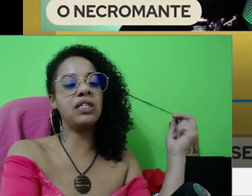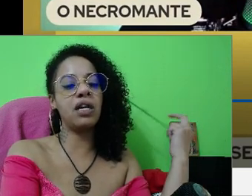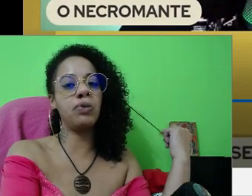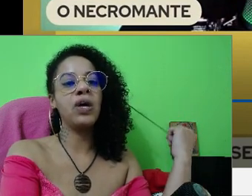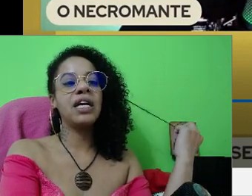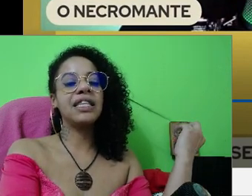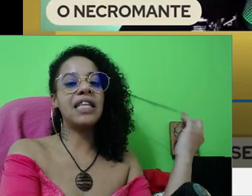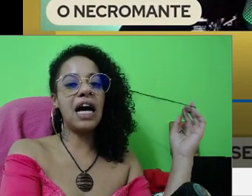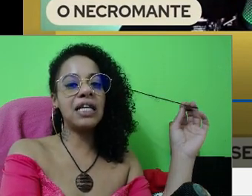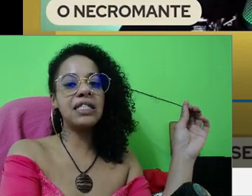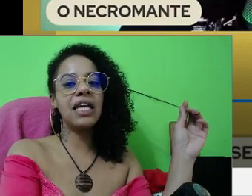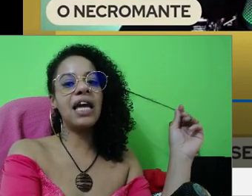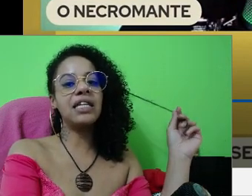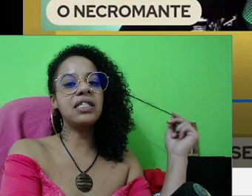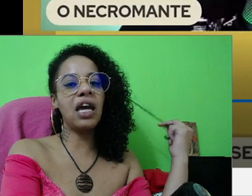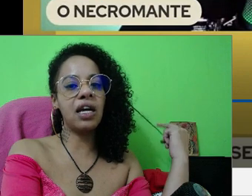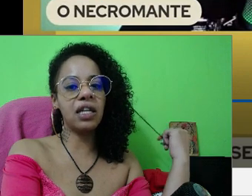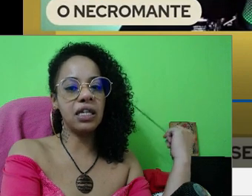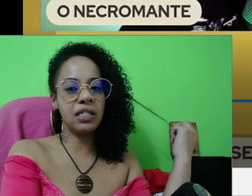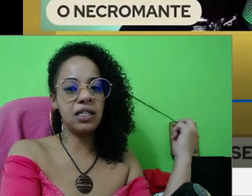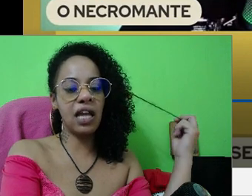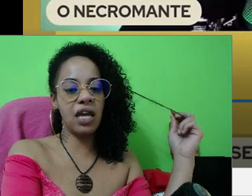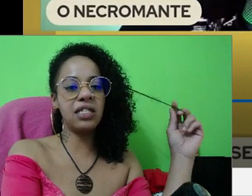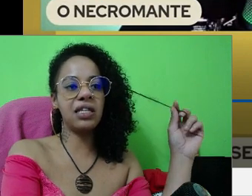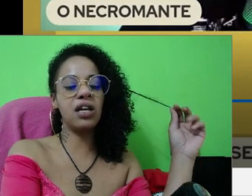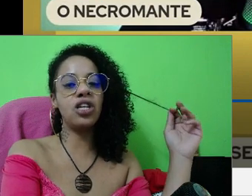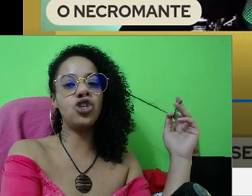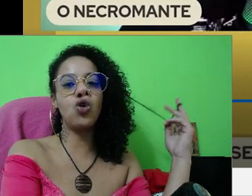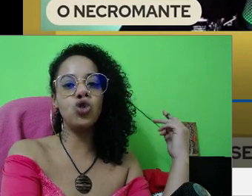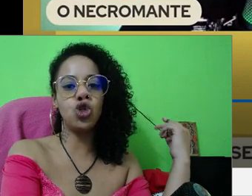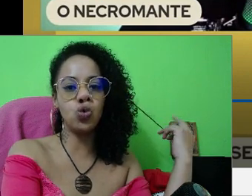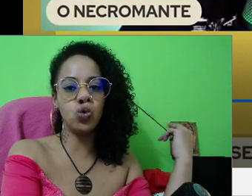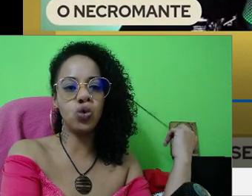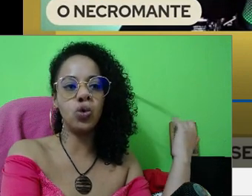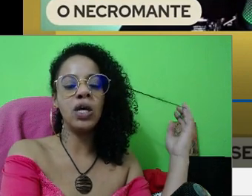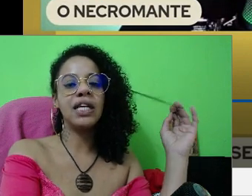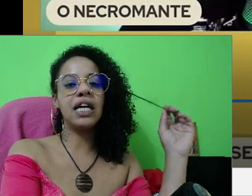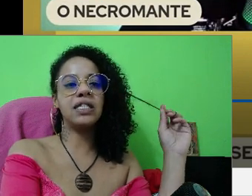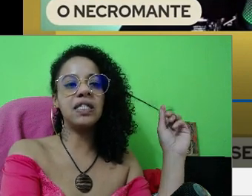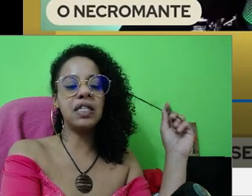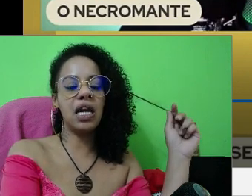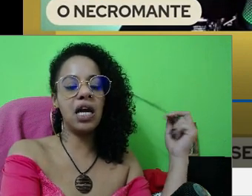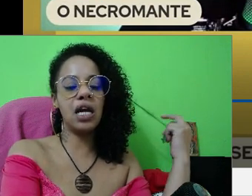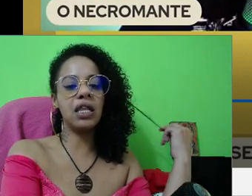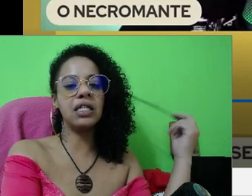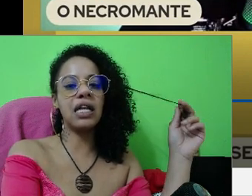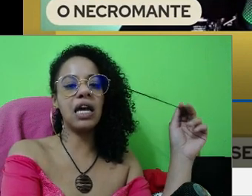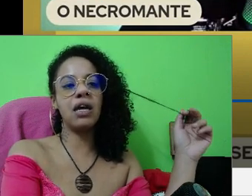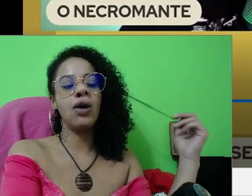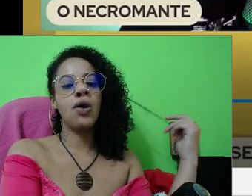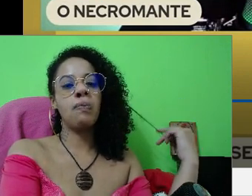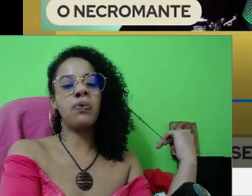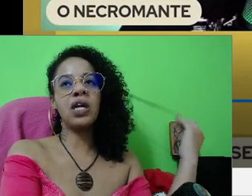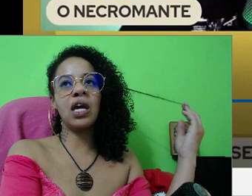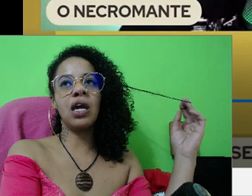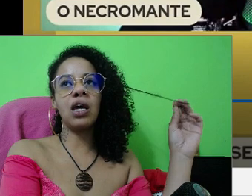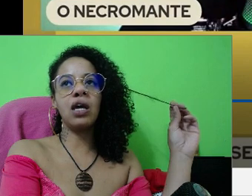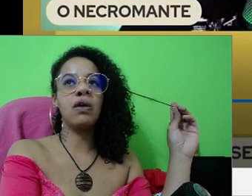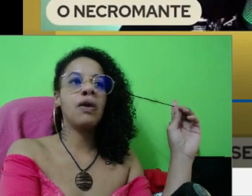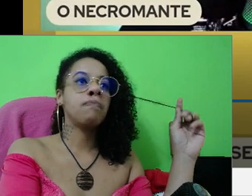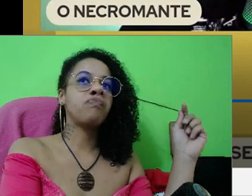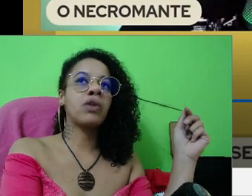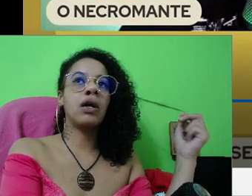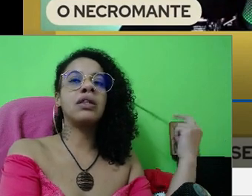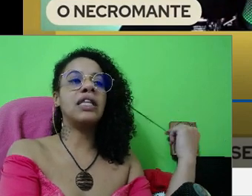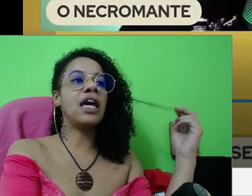também uso muito esse termo das esquerdas né esquerda de conjunto das esquerdas né porque